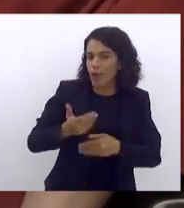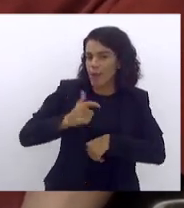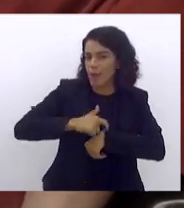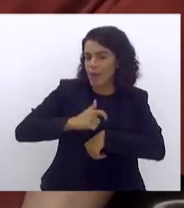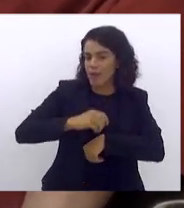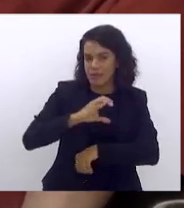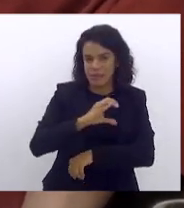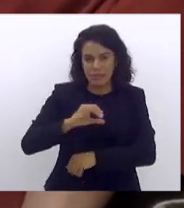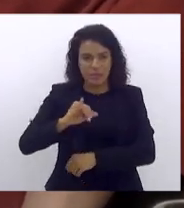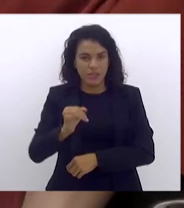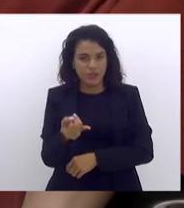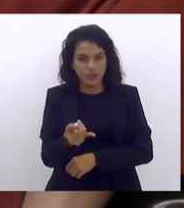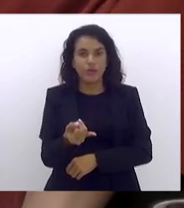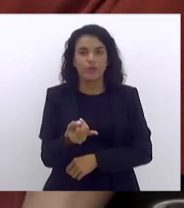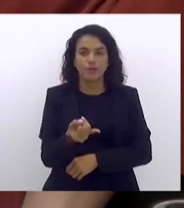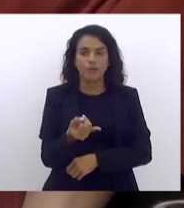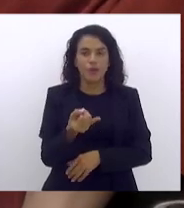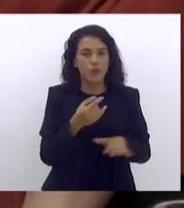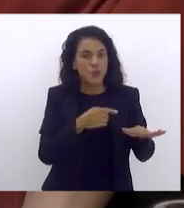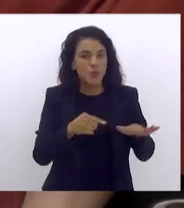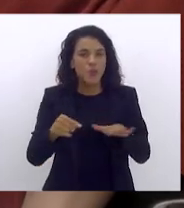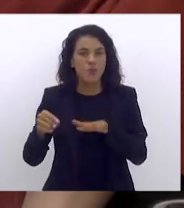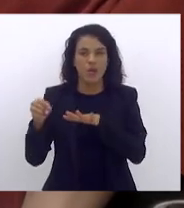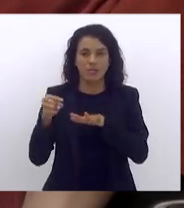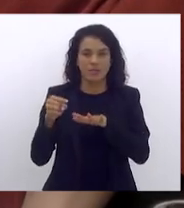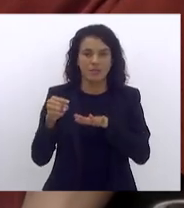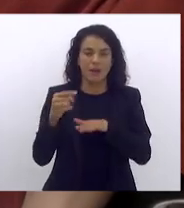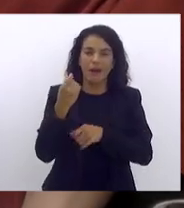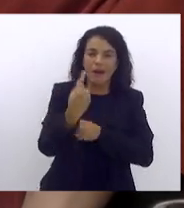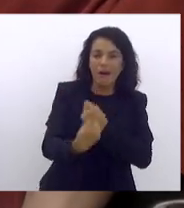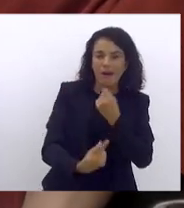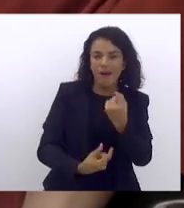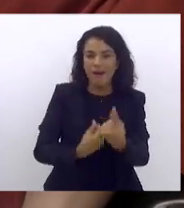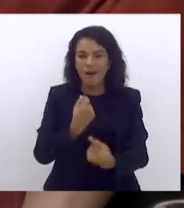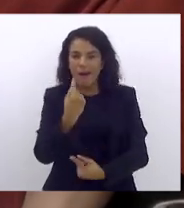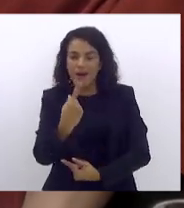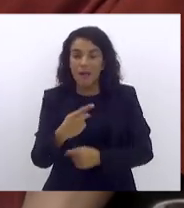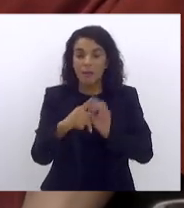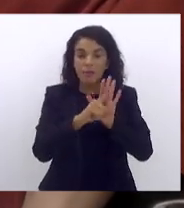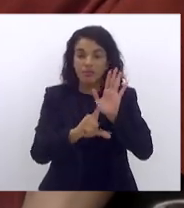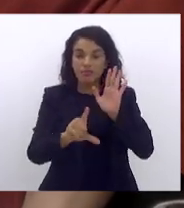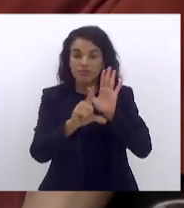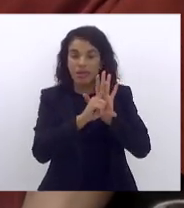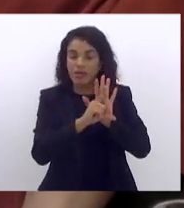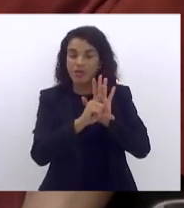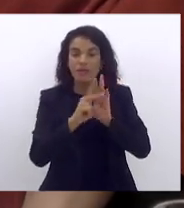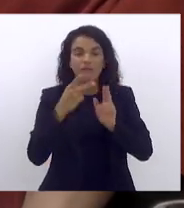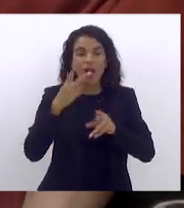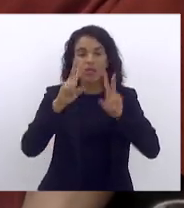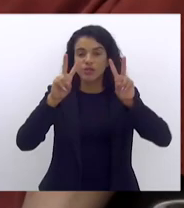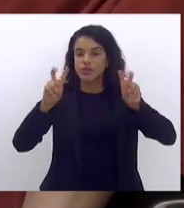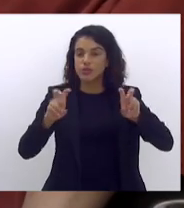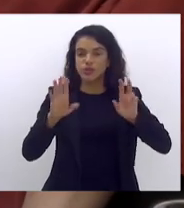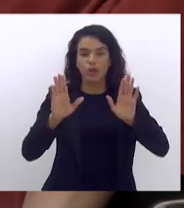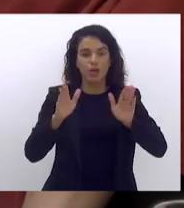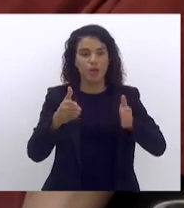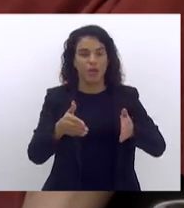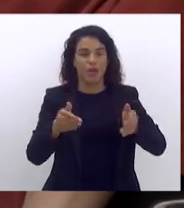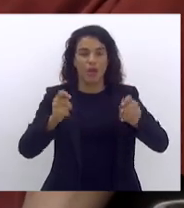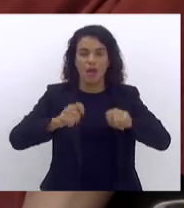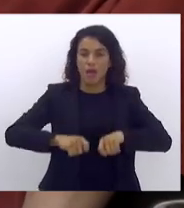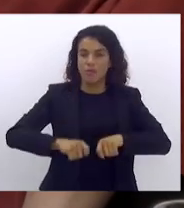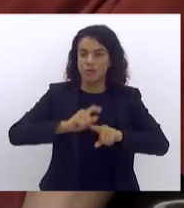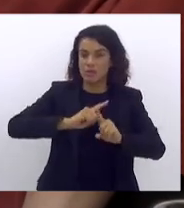CCJ, uma semana sim, outra não, PLs que versam sobre a possibilidade